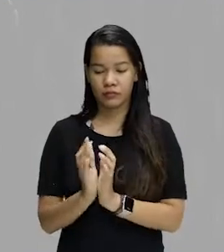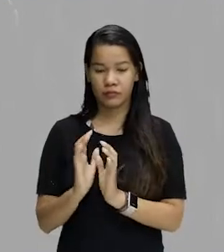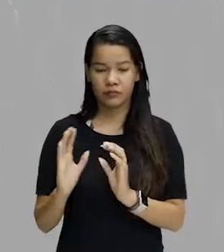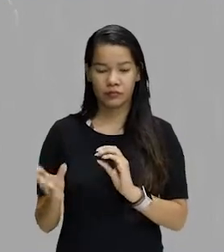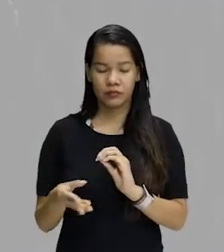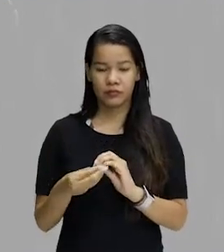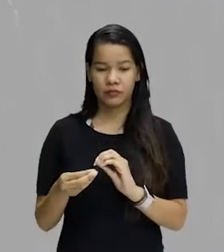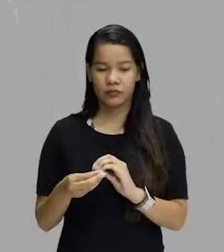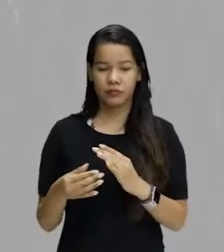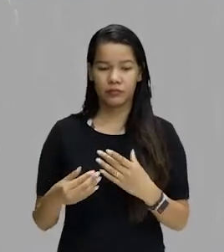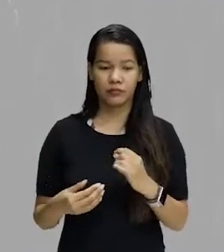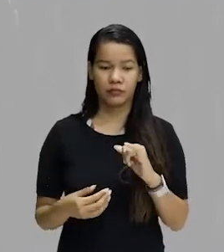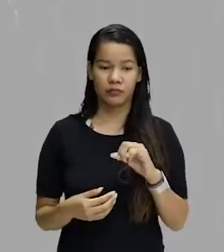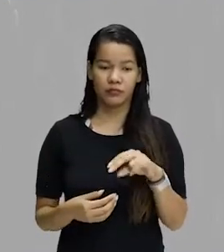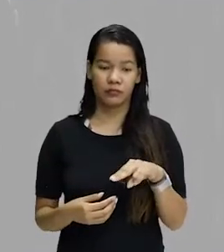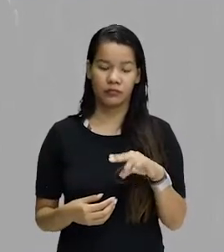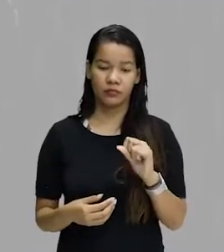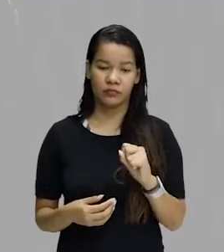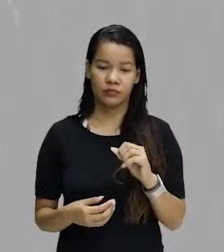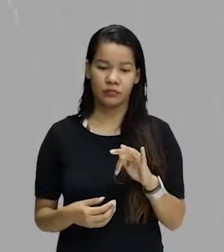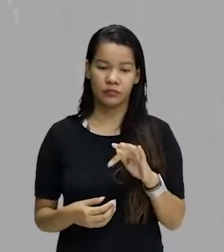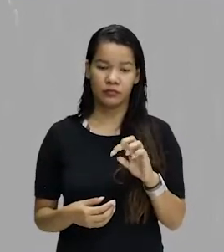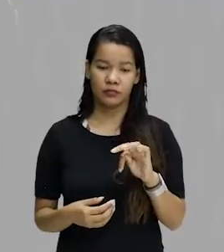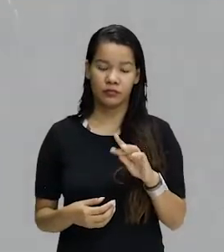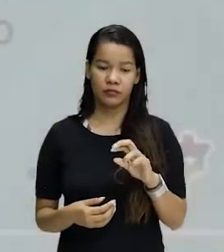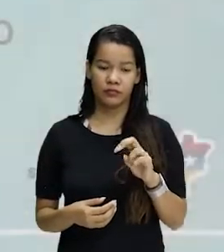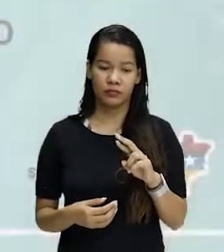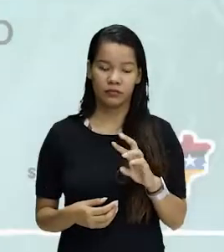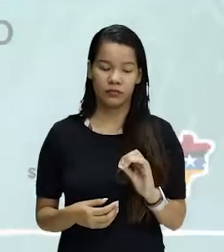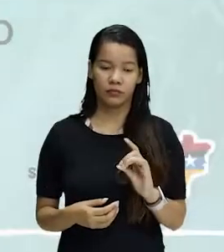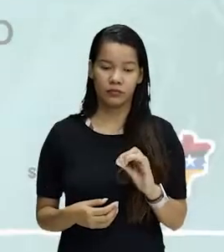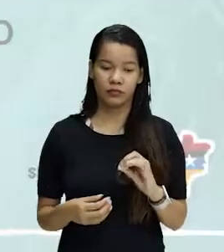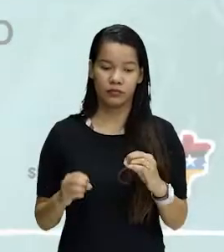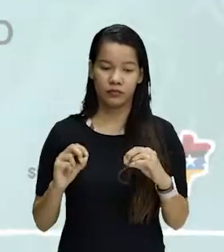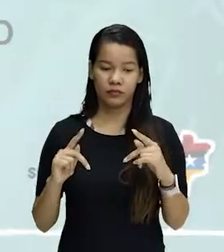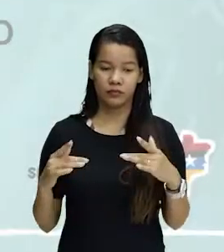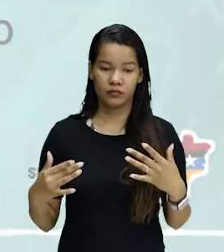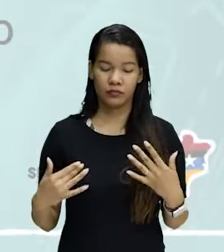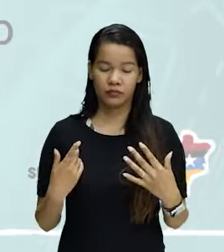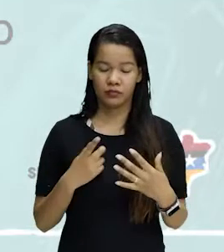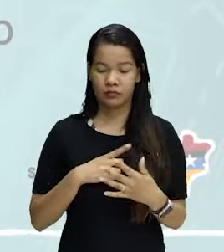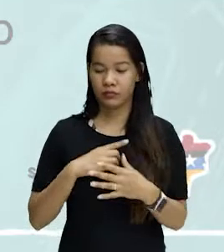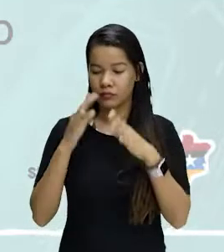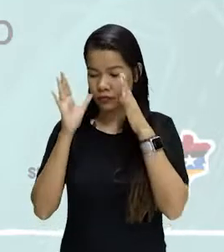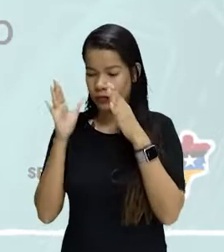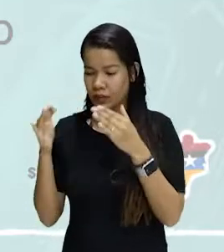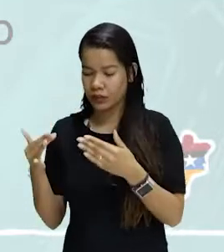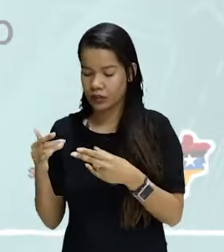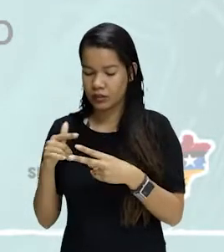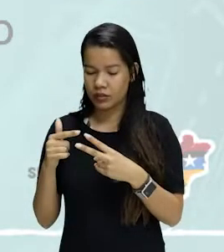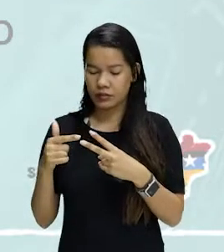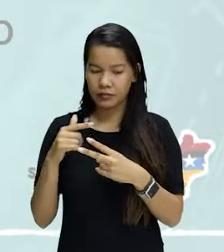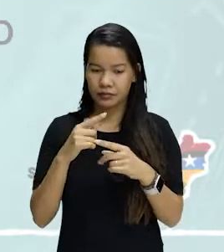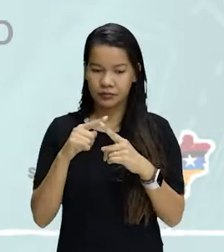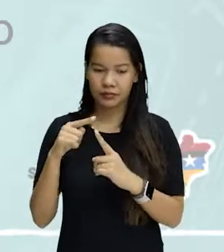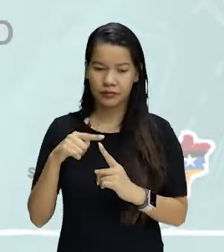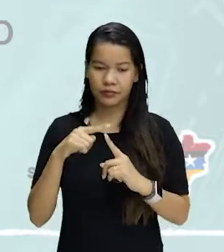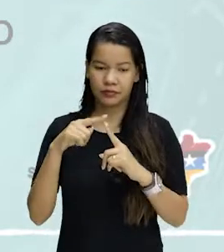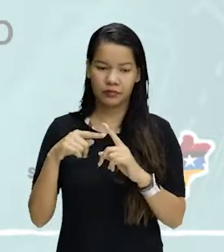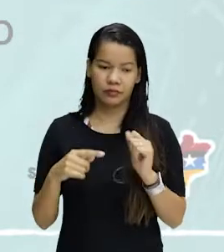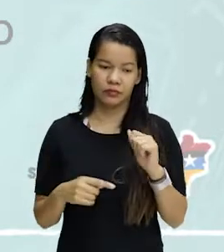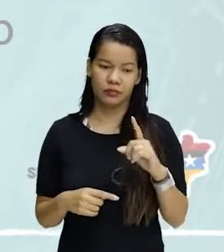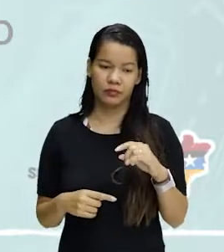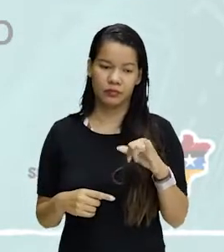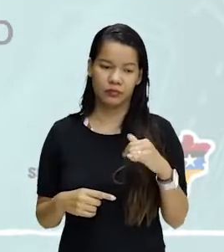insaturado ou a um composto cíclico. Nós vamos focar dois tipos de adição.